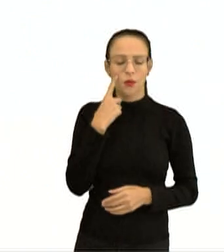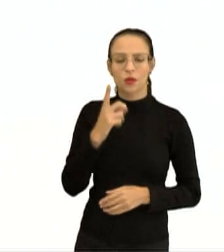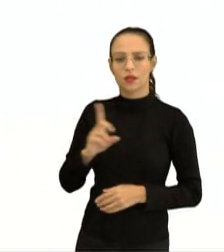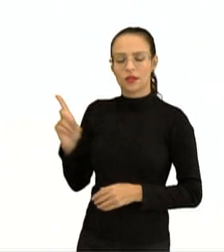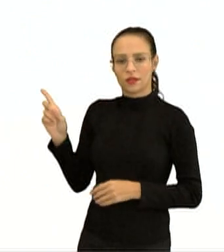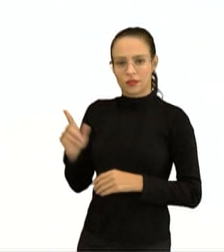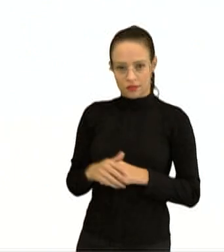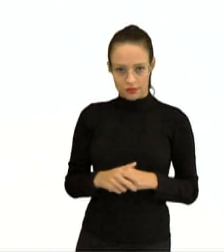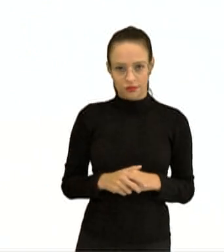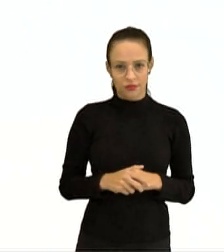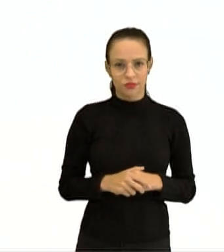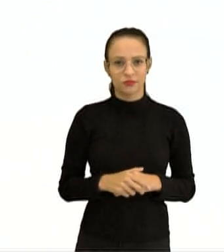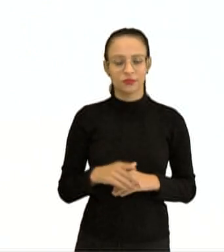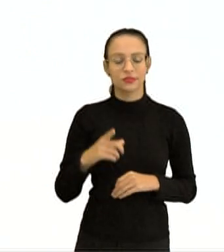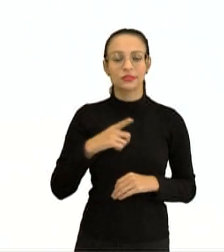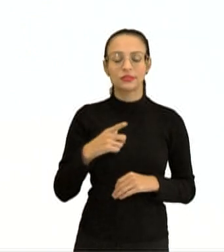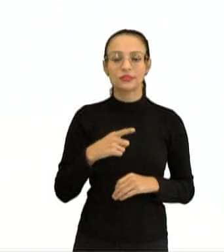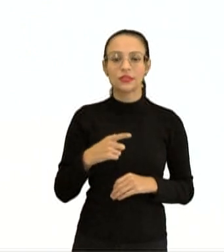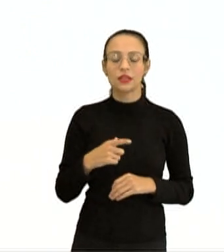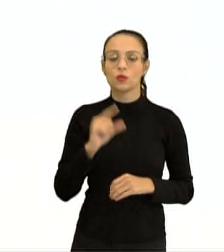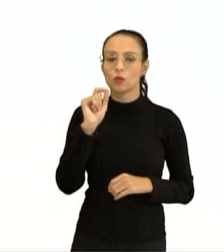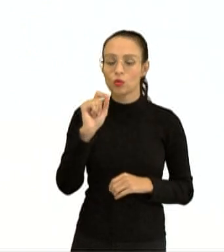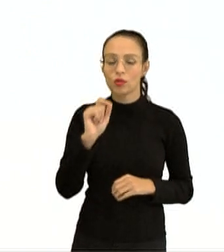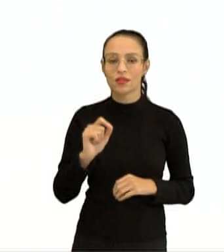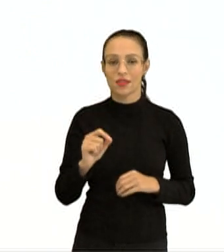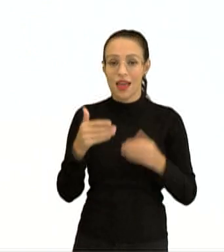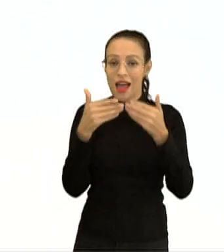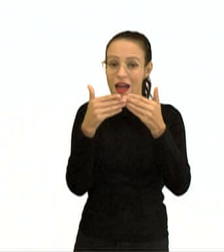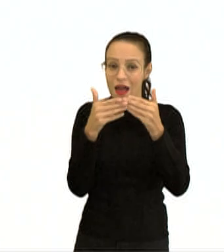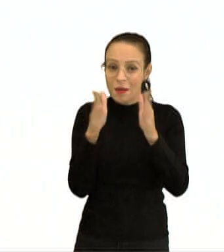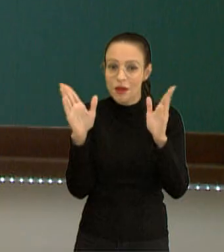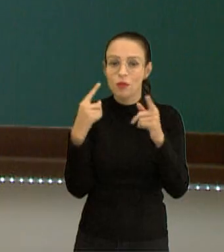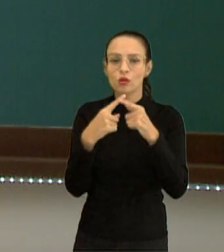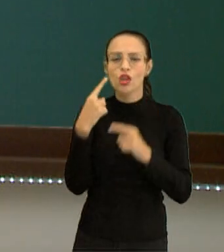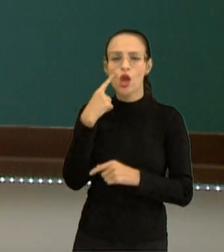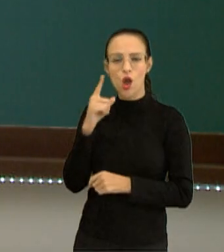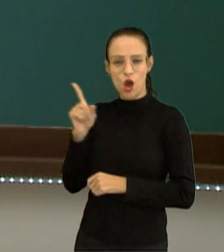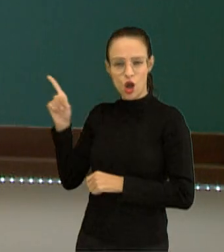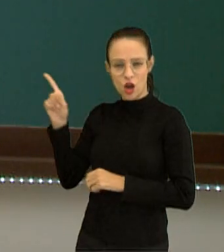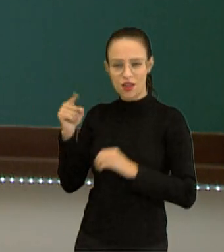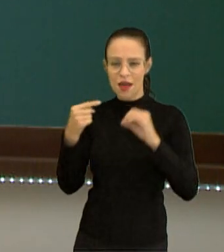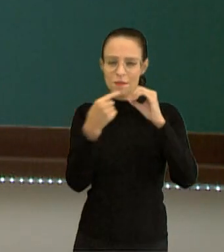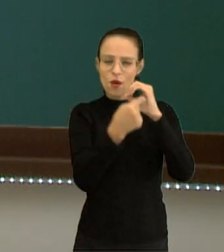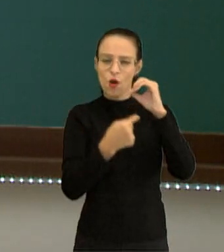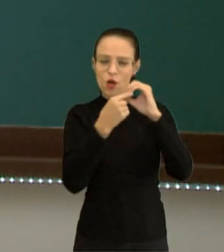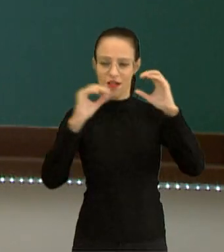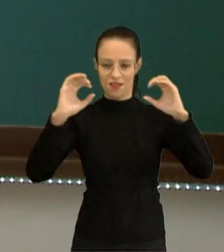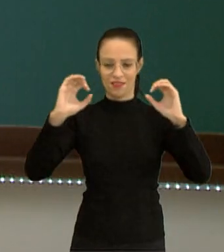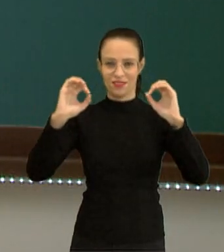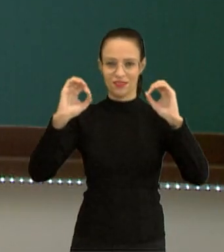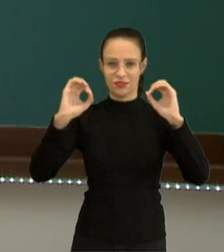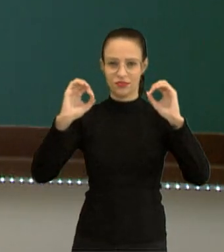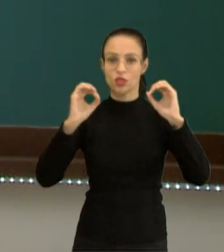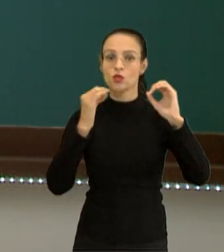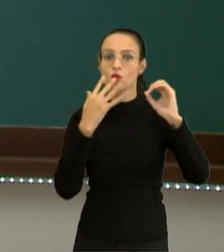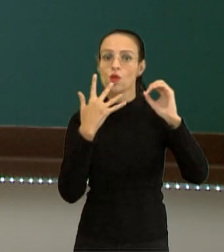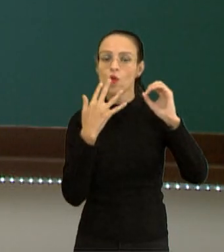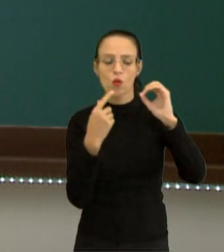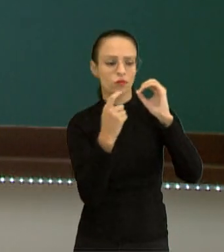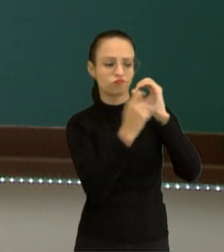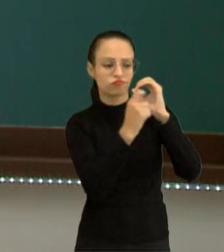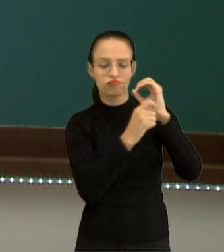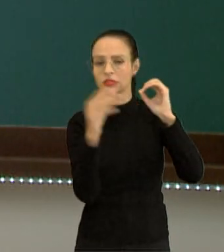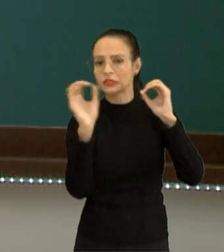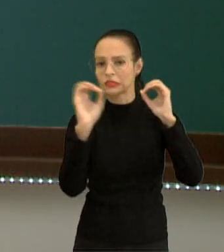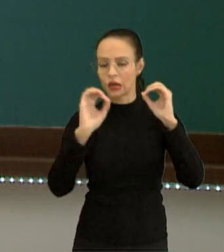só. Então, aqui nós temos o intervalo, a gente chama de aberto porque a bolinha é aberta. Tá bom? Então, aí, por isso que é o intervalo